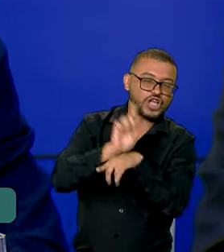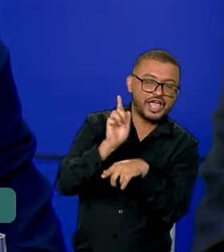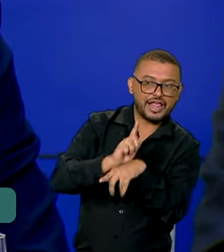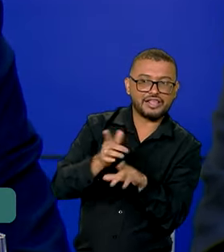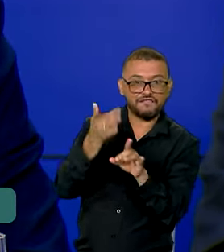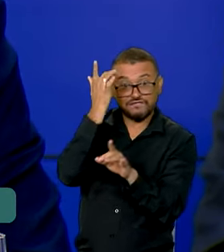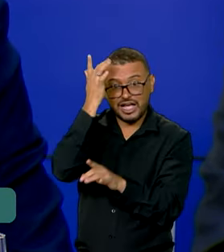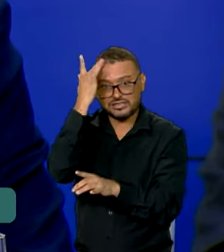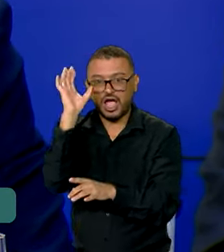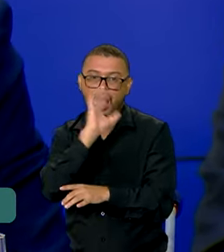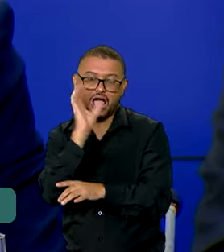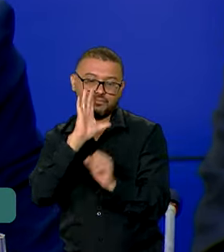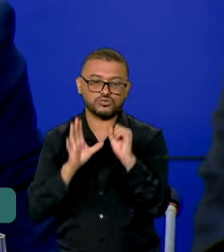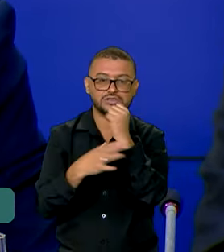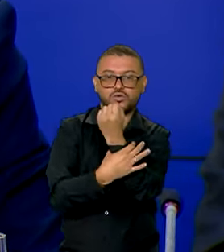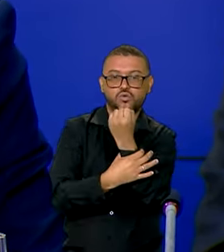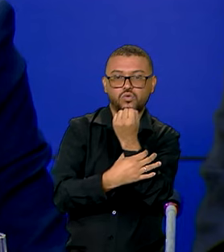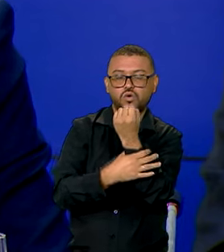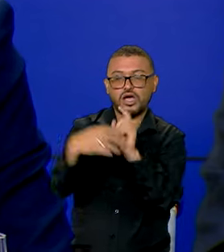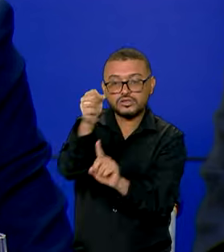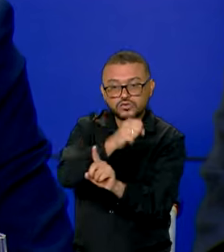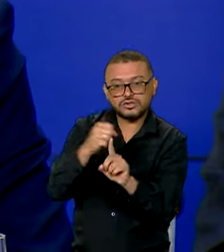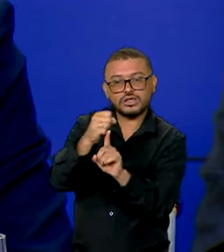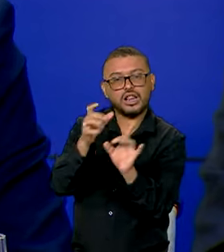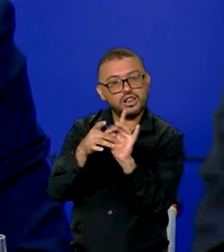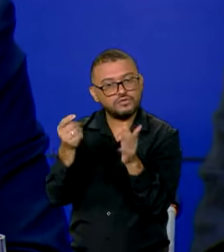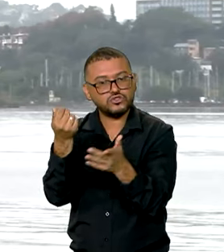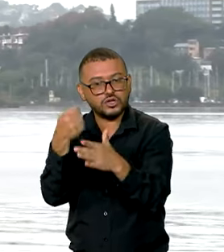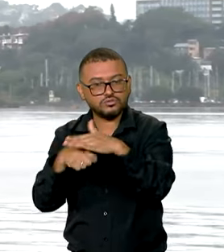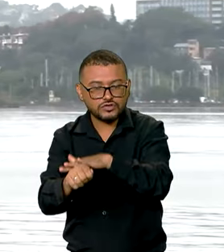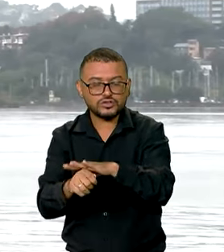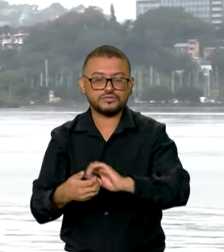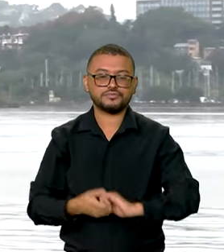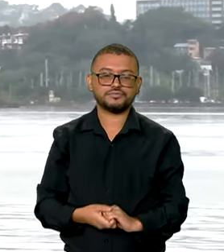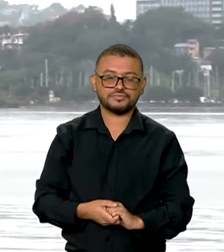dar muita segurança para toda a sociedade que o dinheiro está sendo bem aplicado.